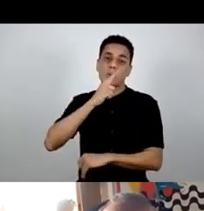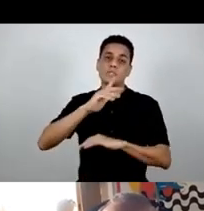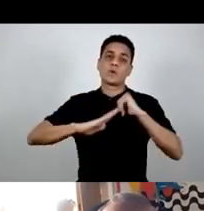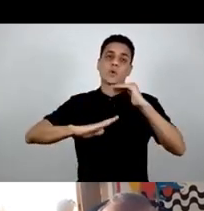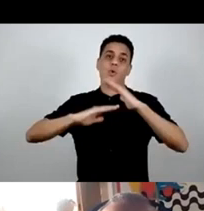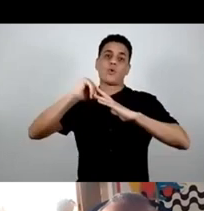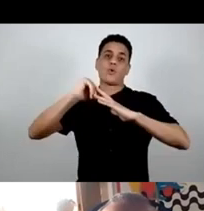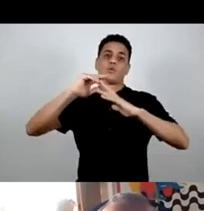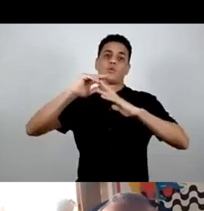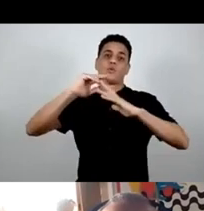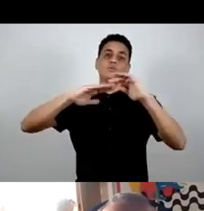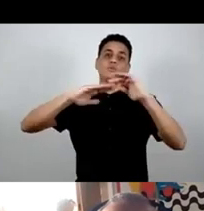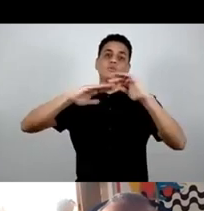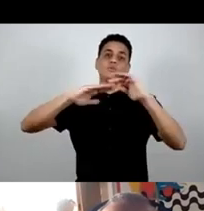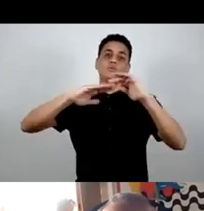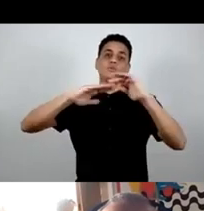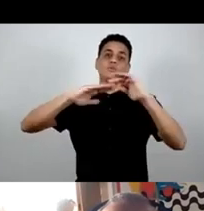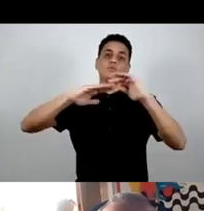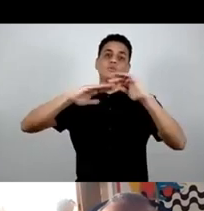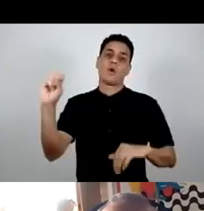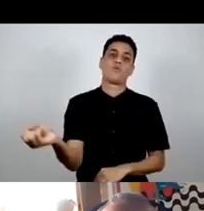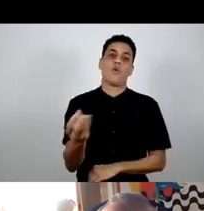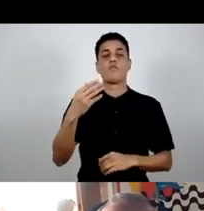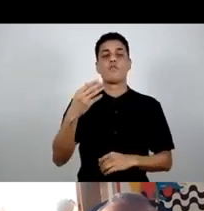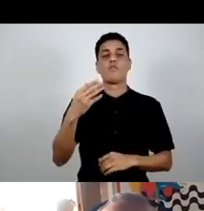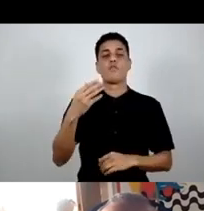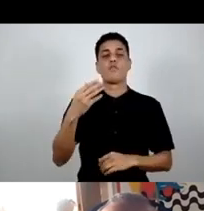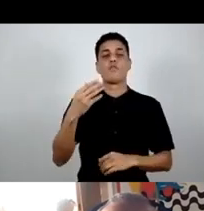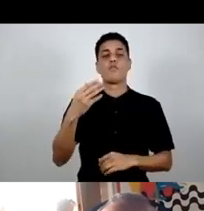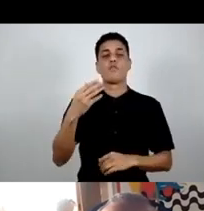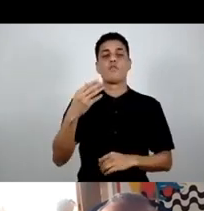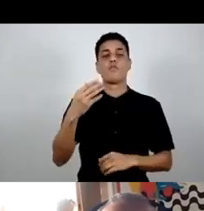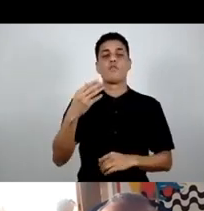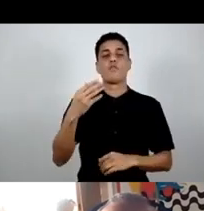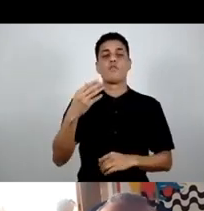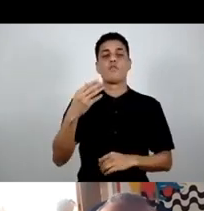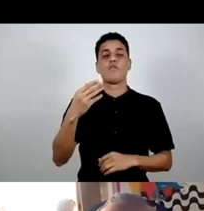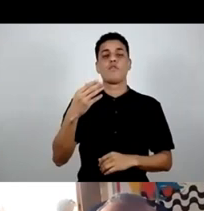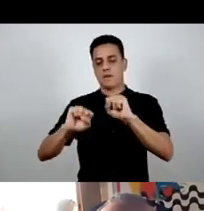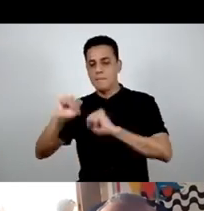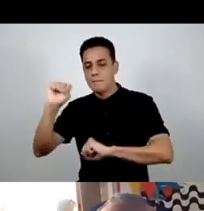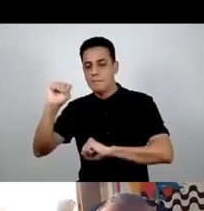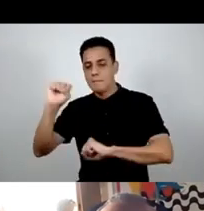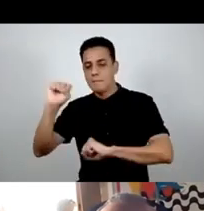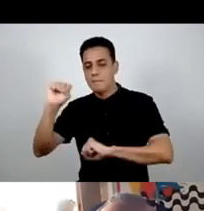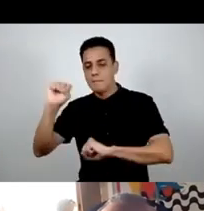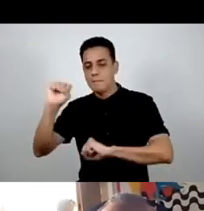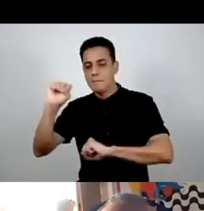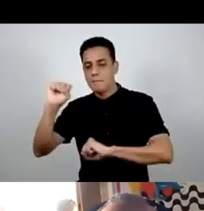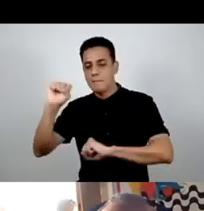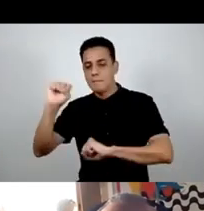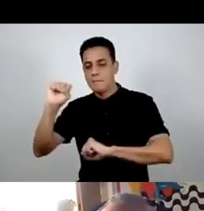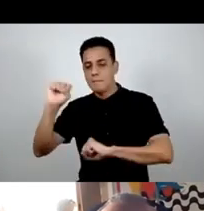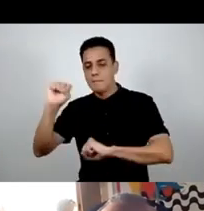em que a cultura possa se fazer com essa cooperação entre empresas, indivíduos e agentes públicos,